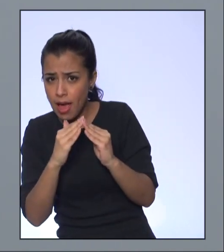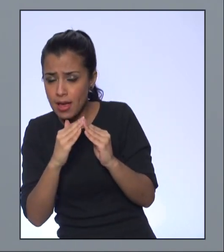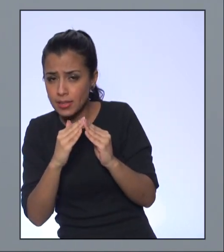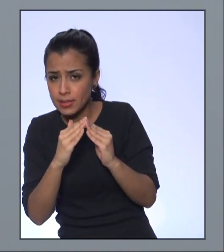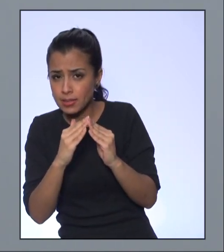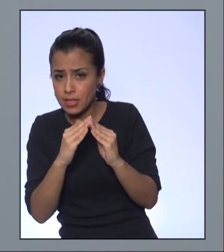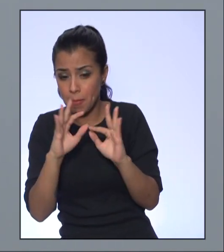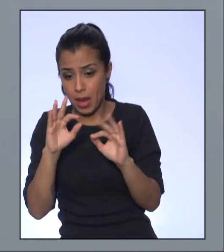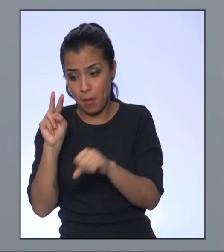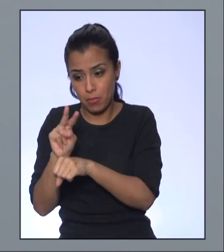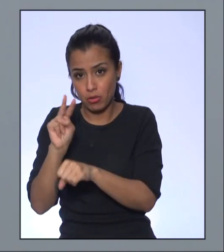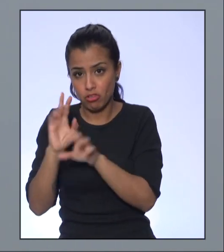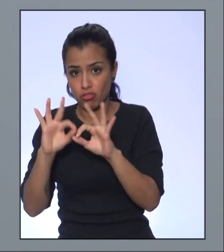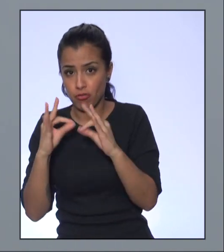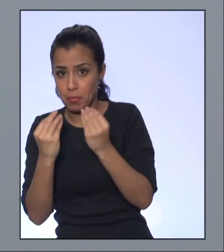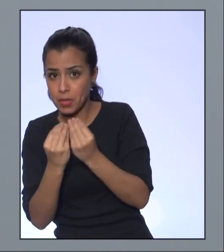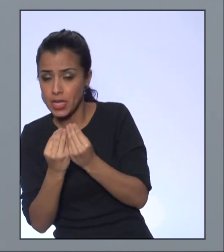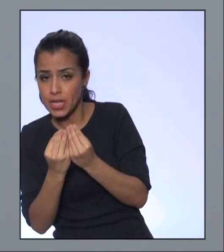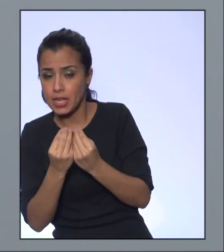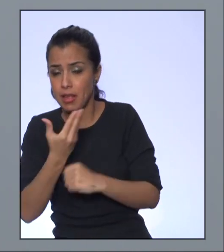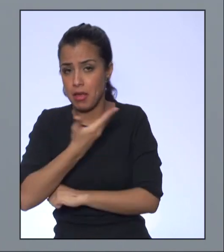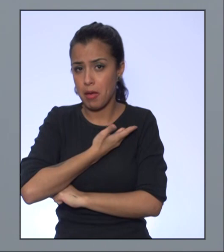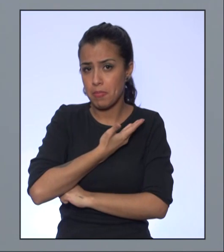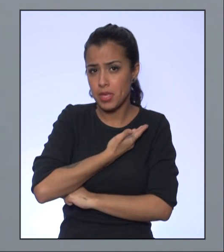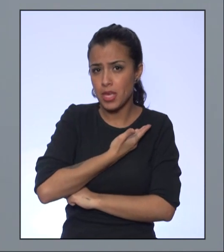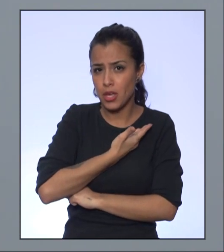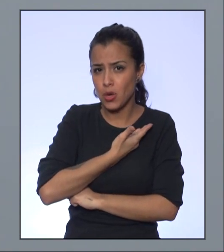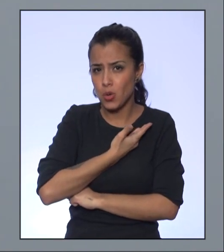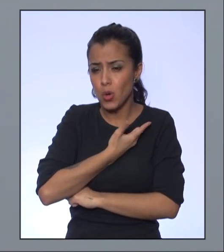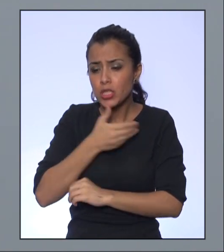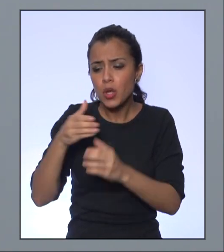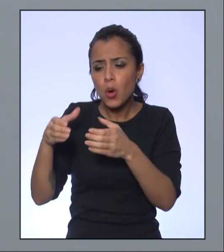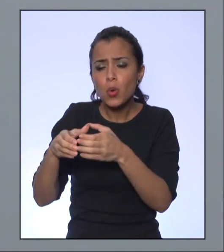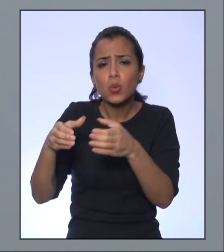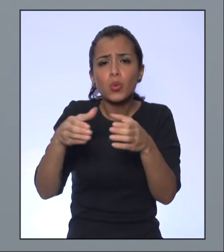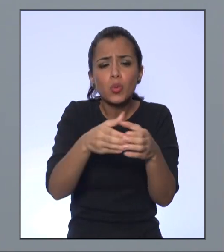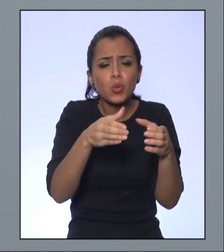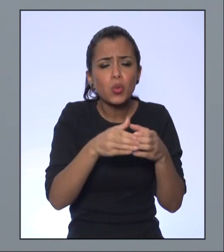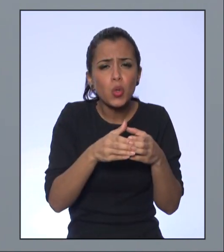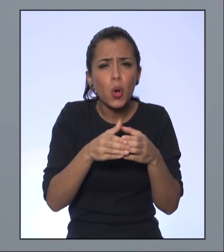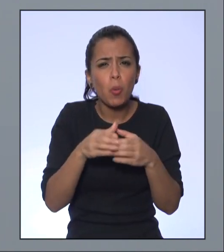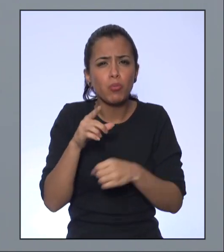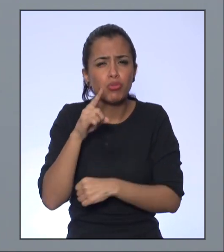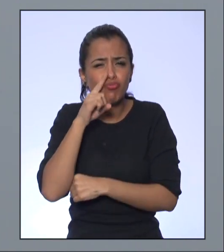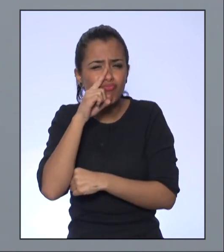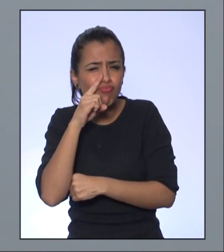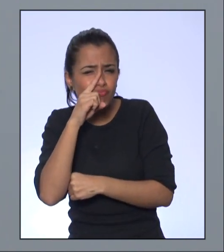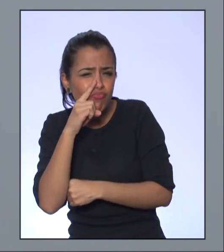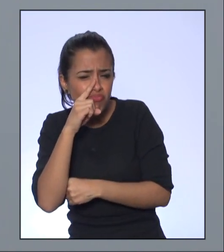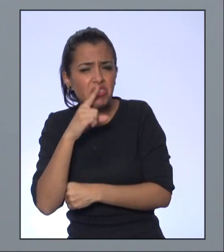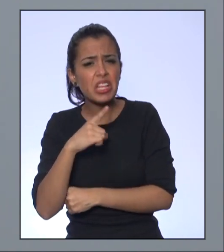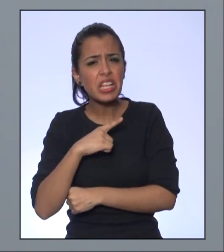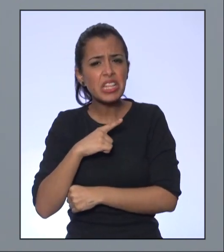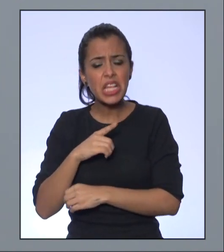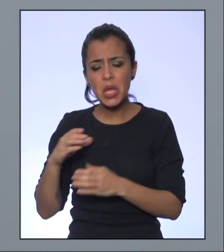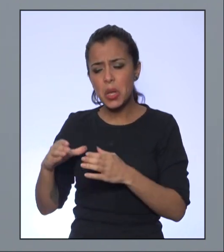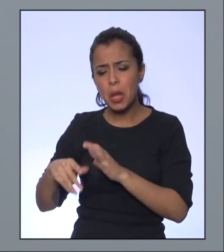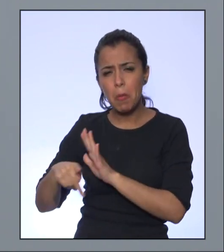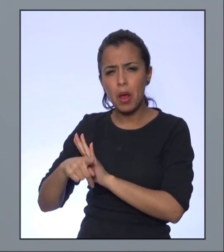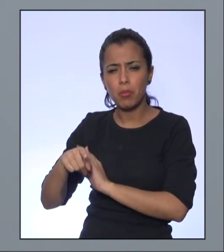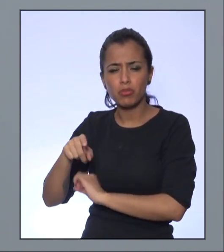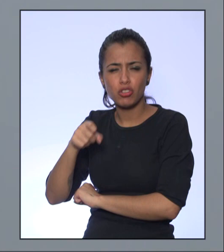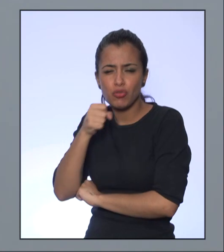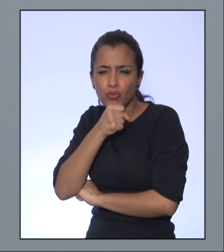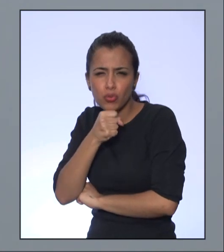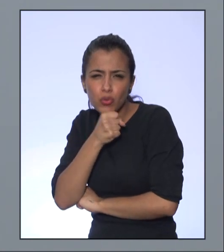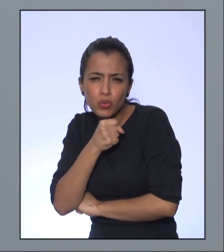grupos vulneráveis, ou seja, tem asilo de idosos, creches, tem pessoas com